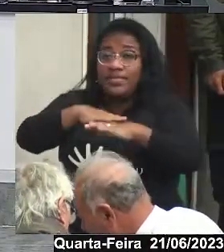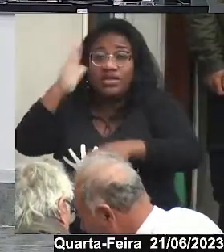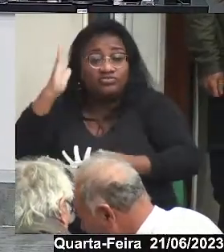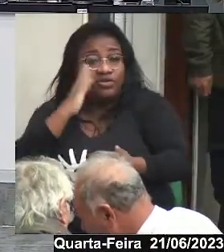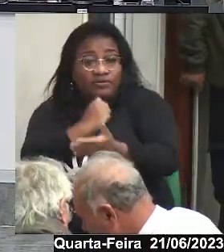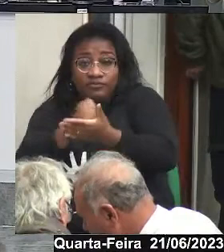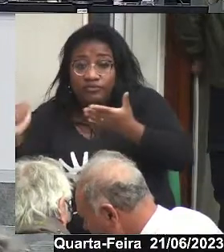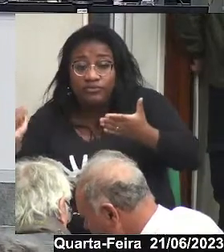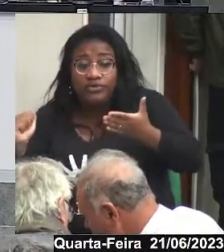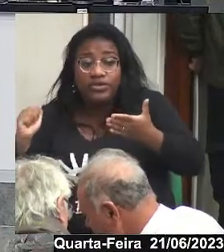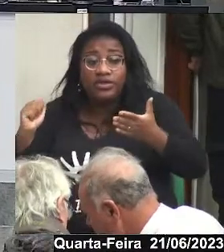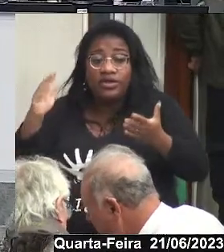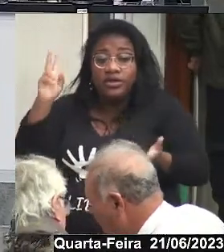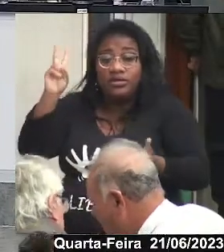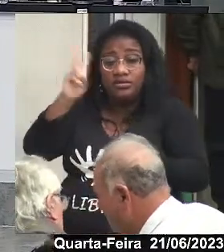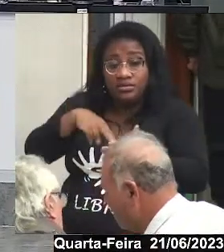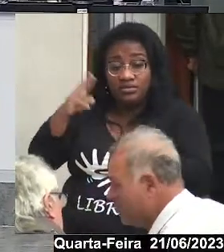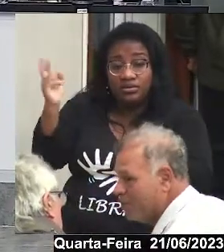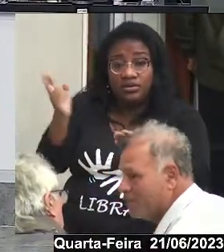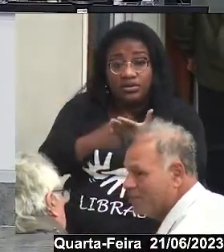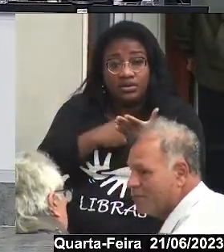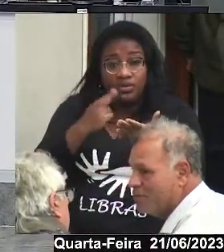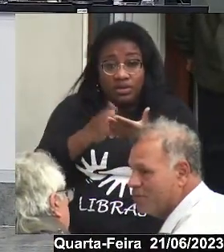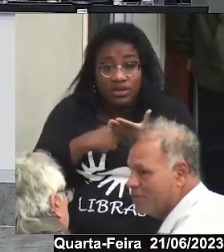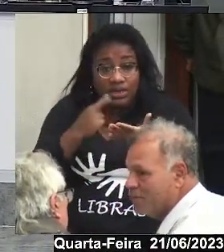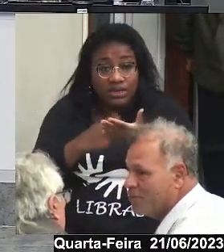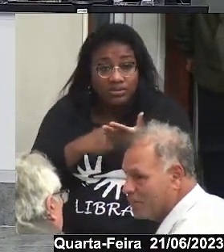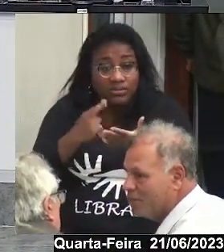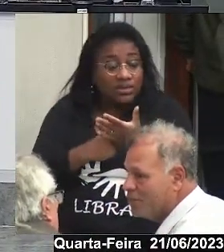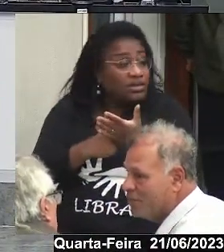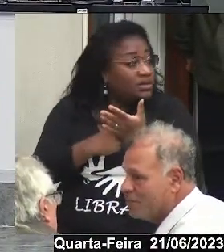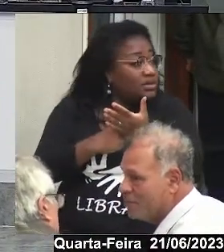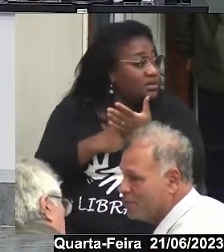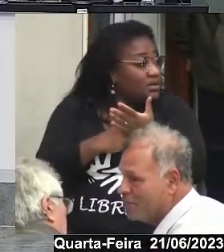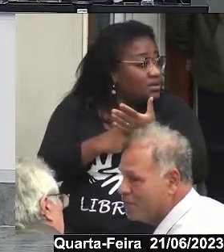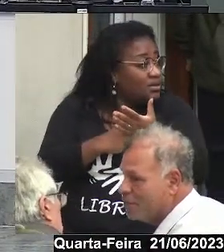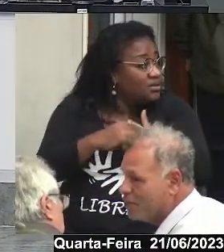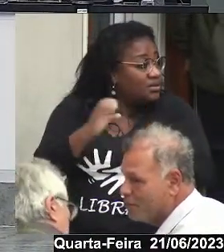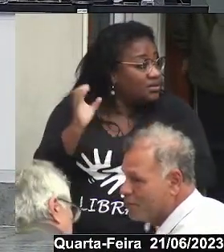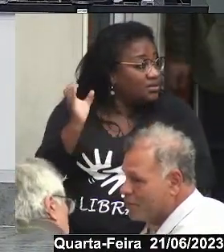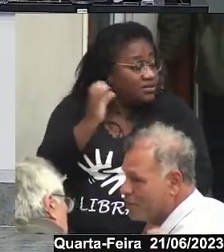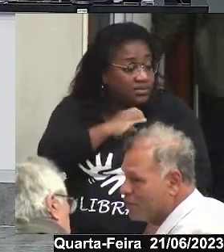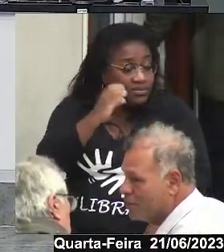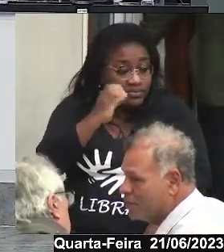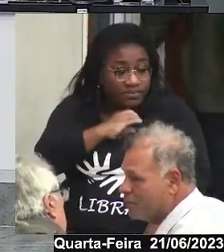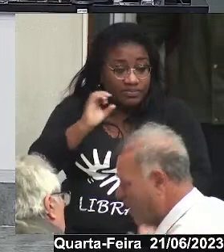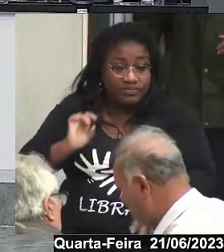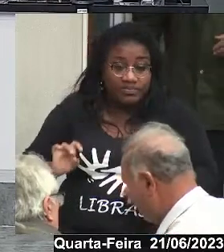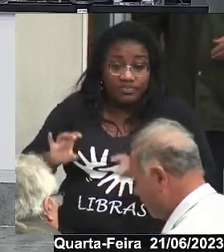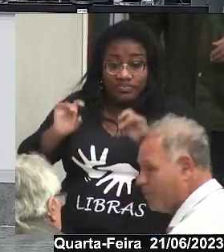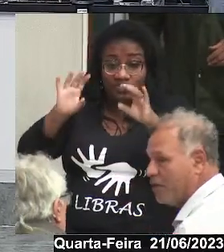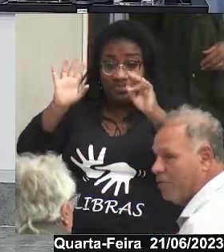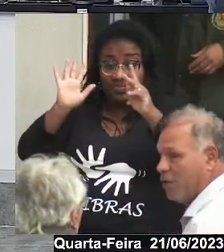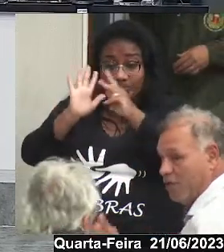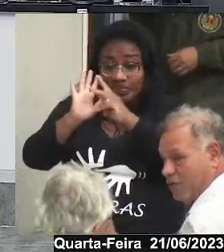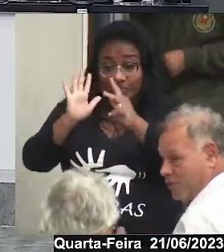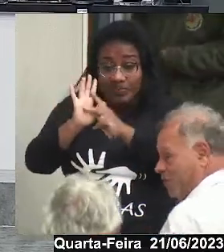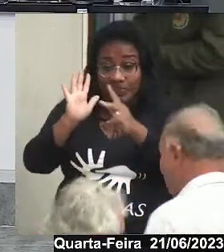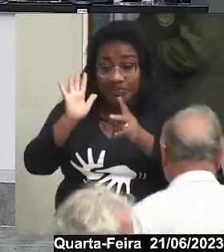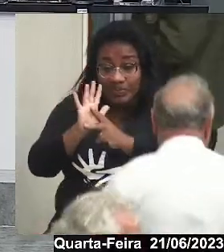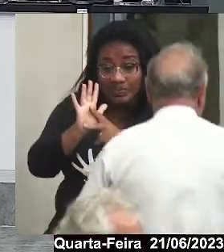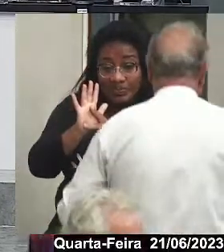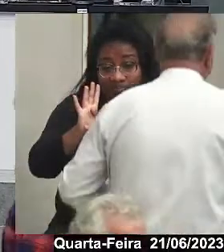senhor secretário que faça a leitura do requerimento de urgência especial,